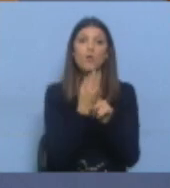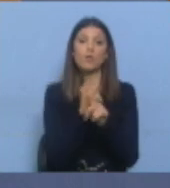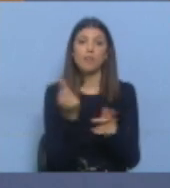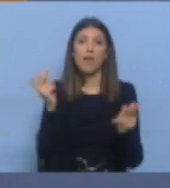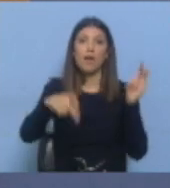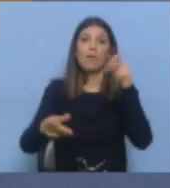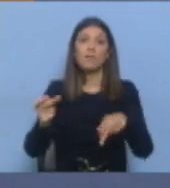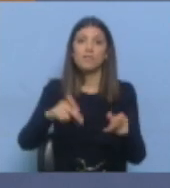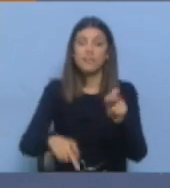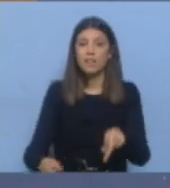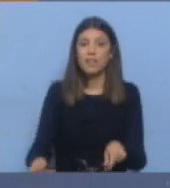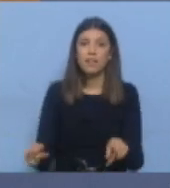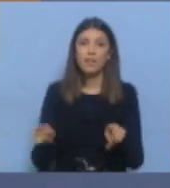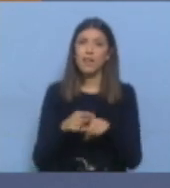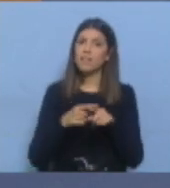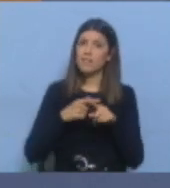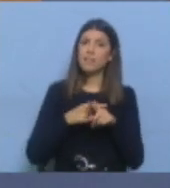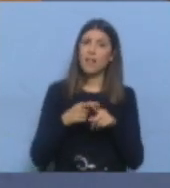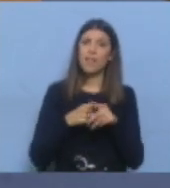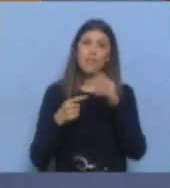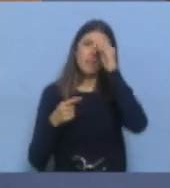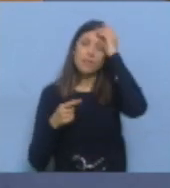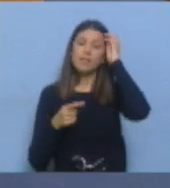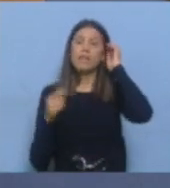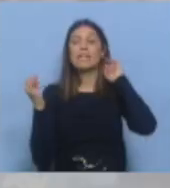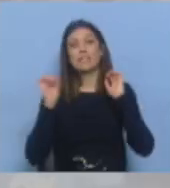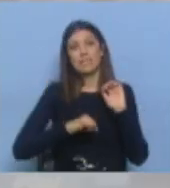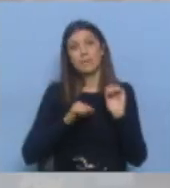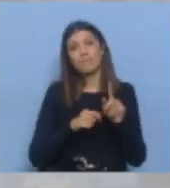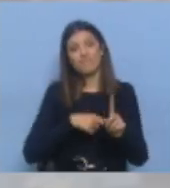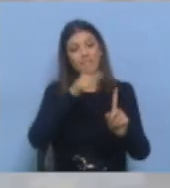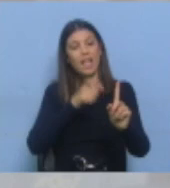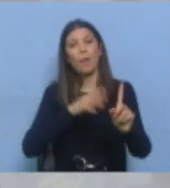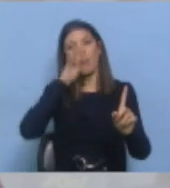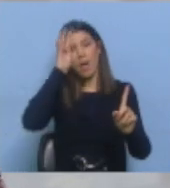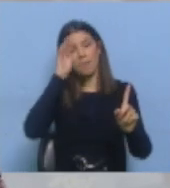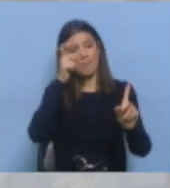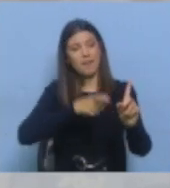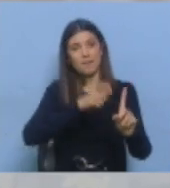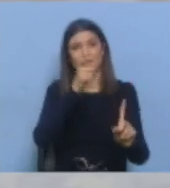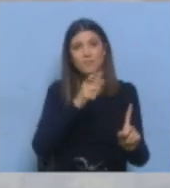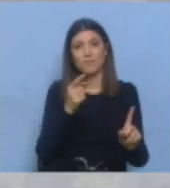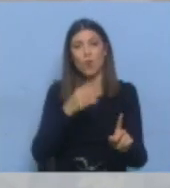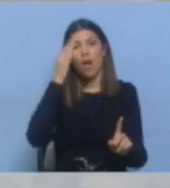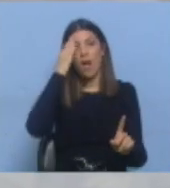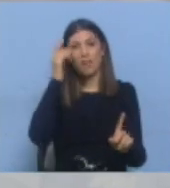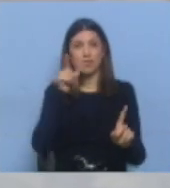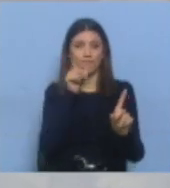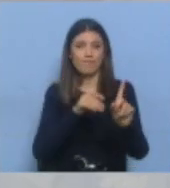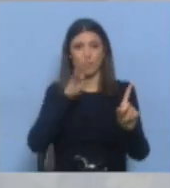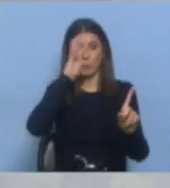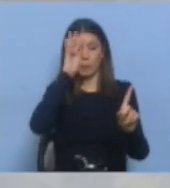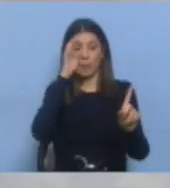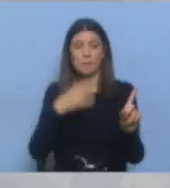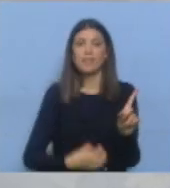intervenções públicas do Papa. É muito interessante. Mas não é? Isso é ele. É ele no seu melhor. Porque eu acho que ele se sentiria, aliás,